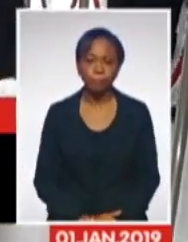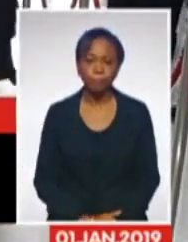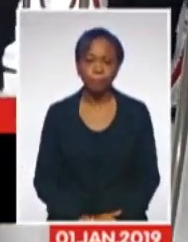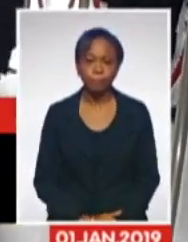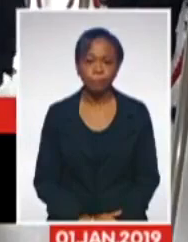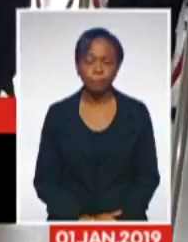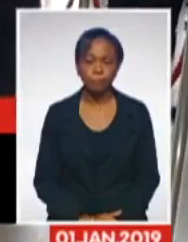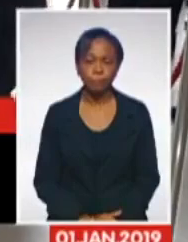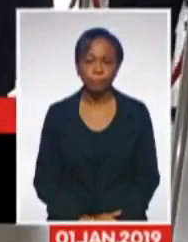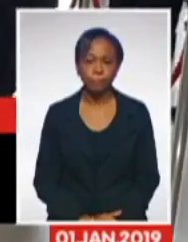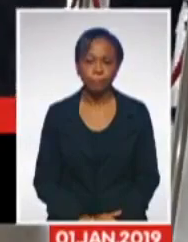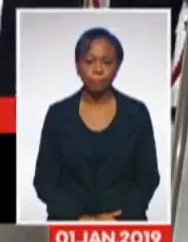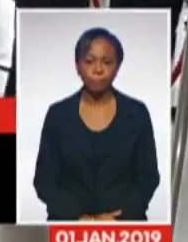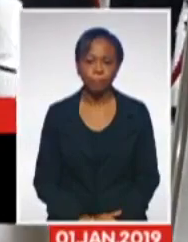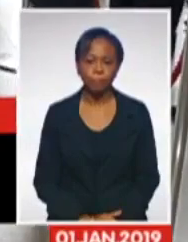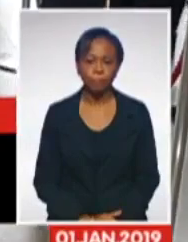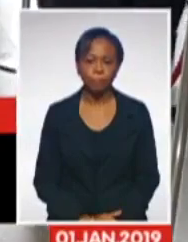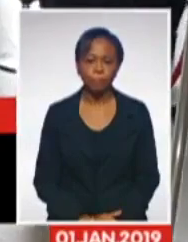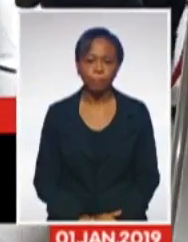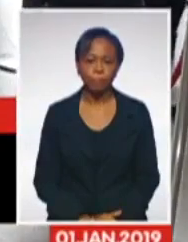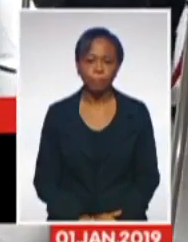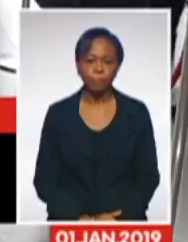Cuidado, pessoal, que está na direção de imagem.